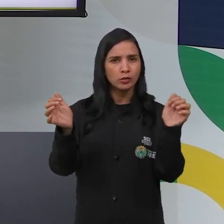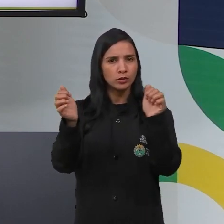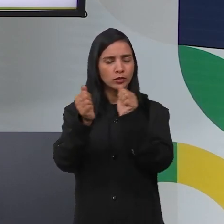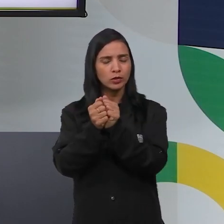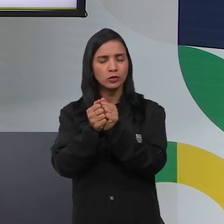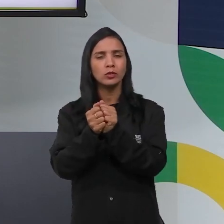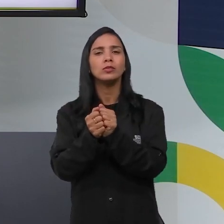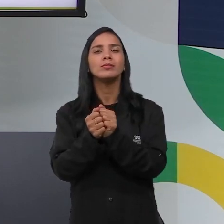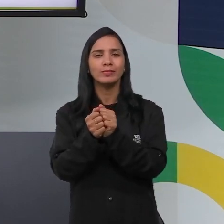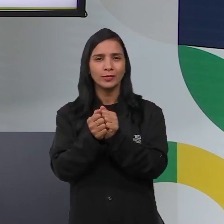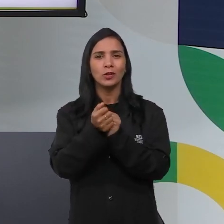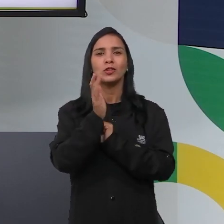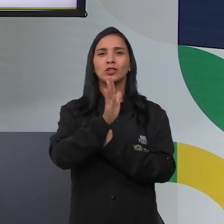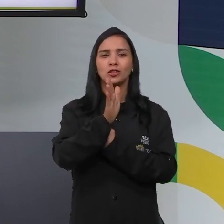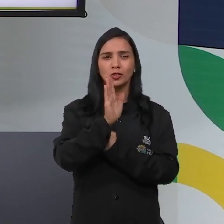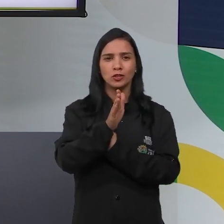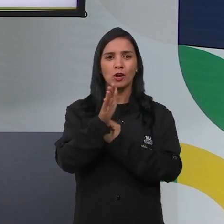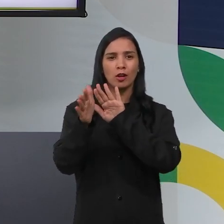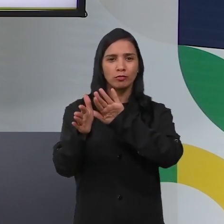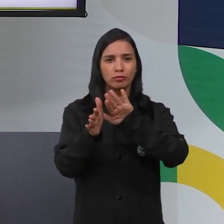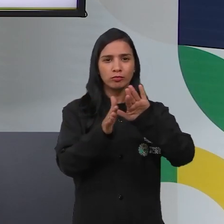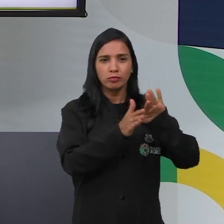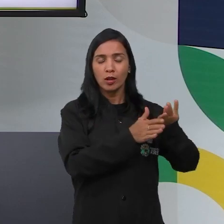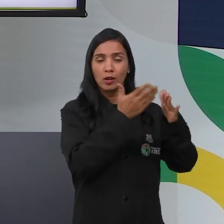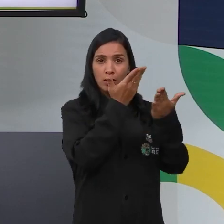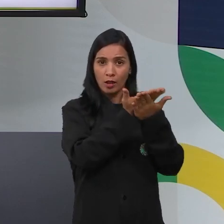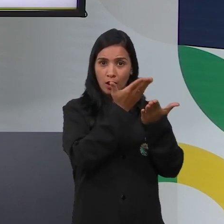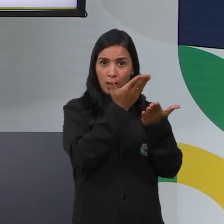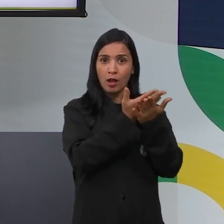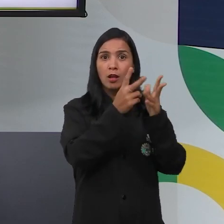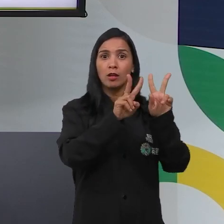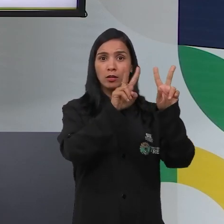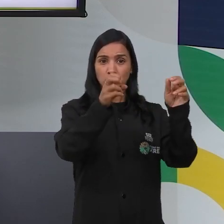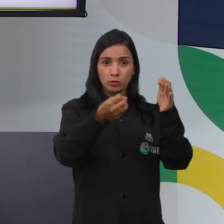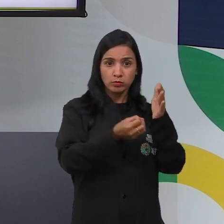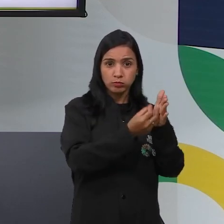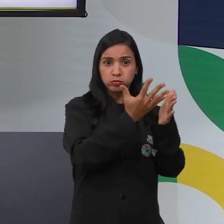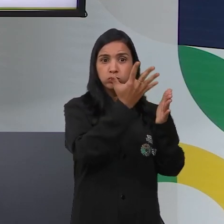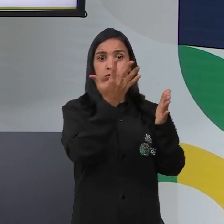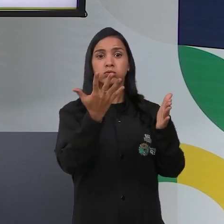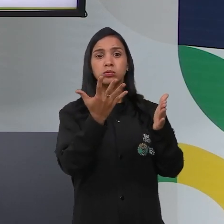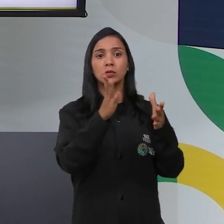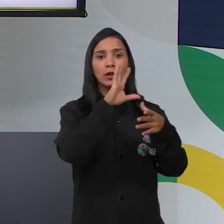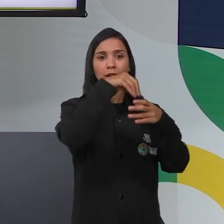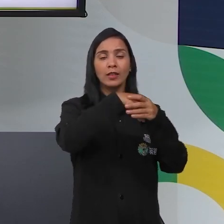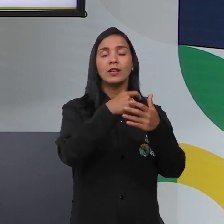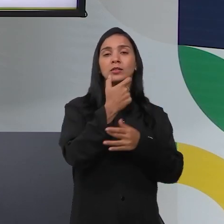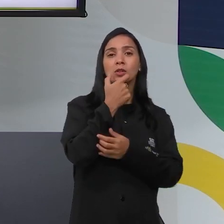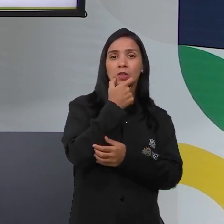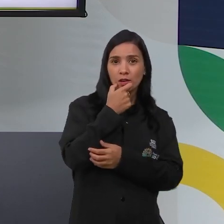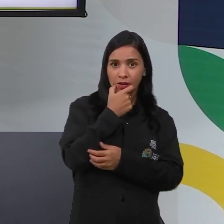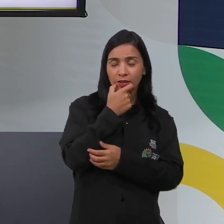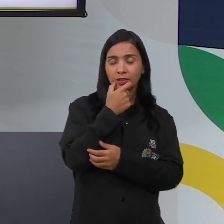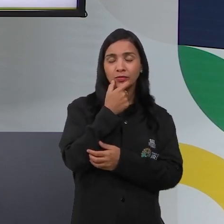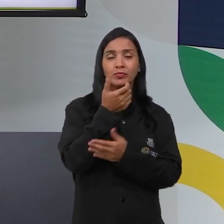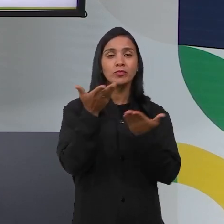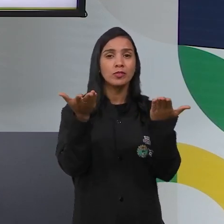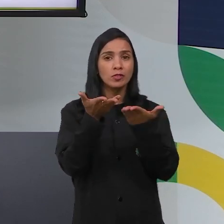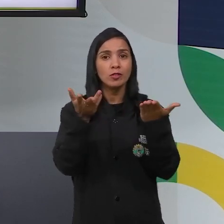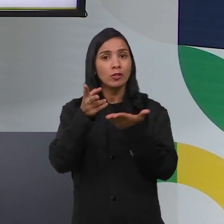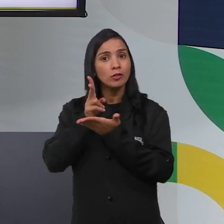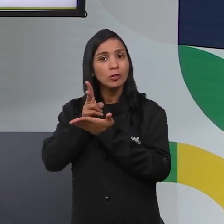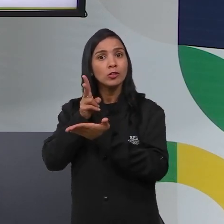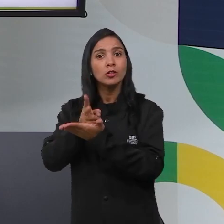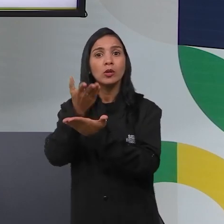Então, acabamos de ver sobre os quantitativos, os quantifiers, e nós vamos continuar agora